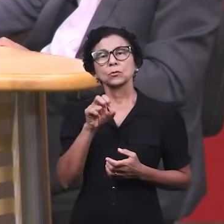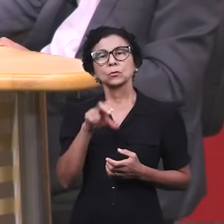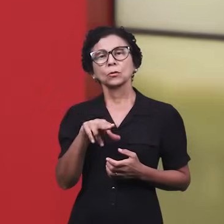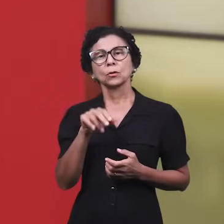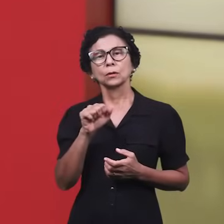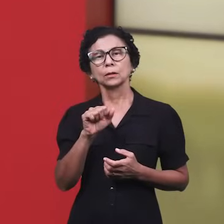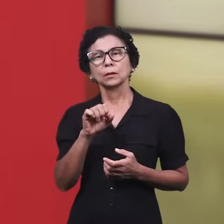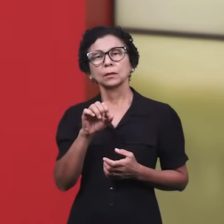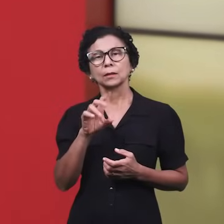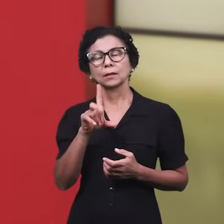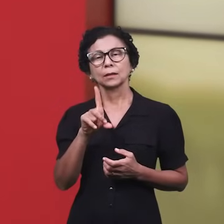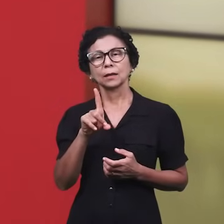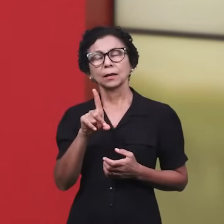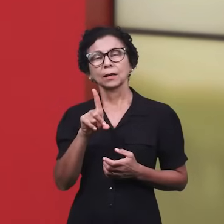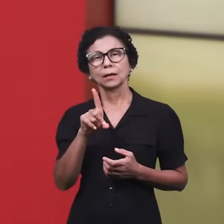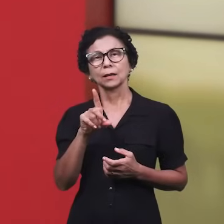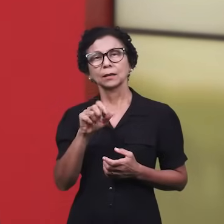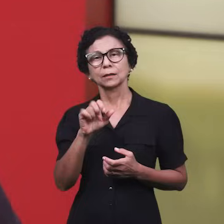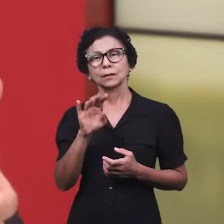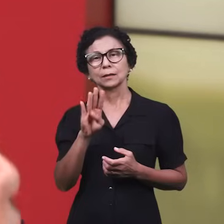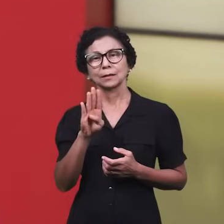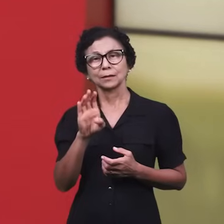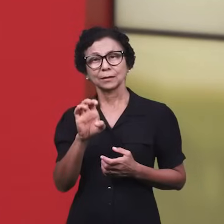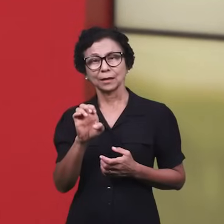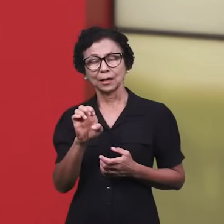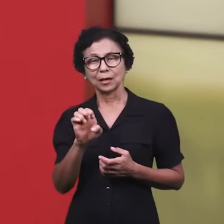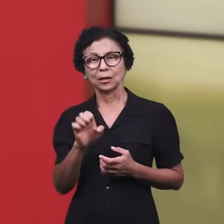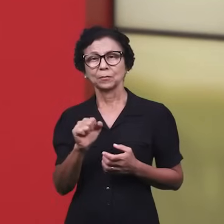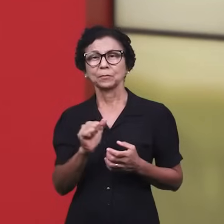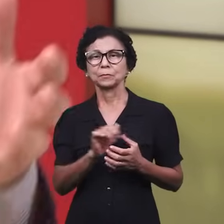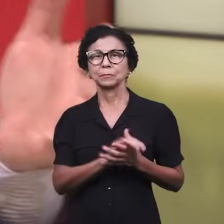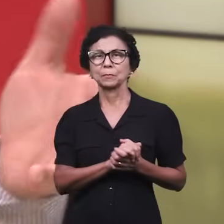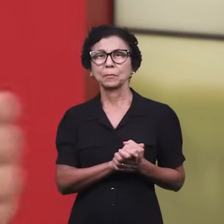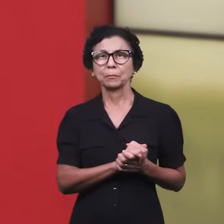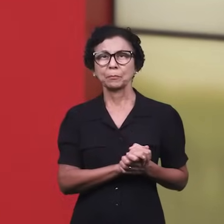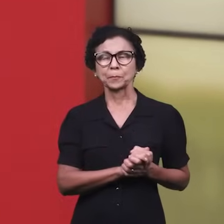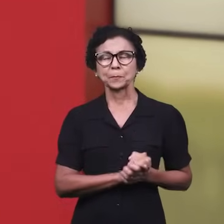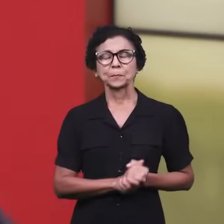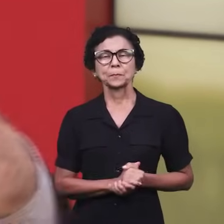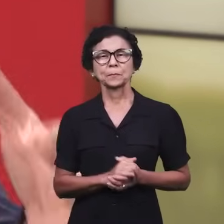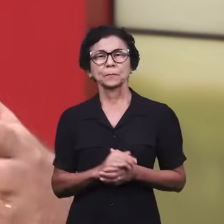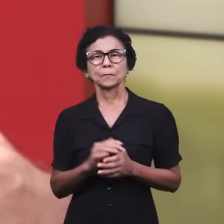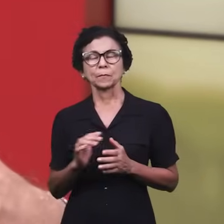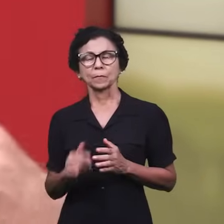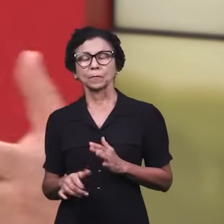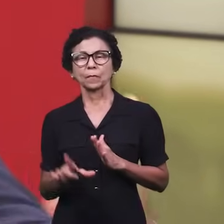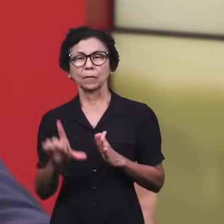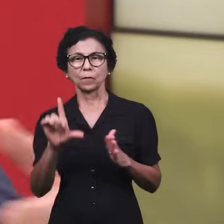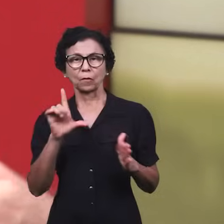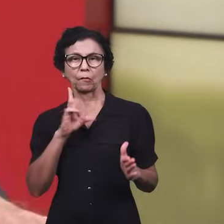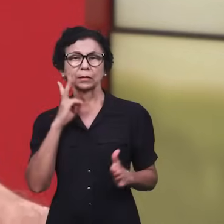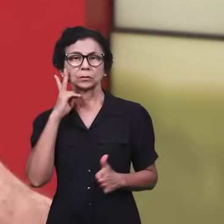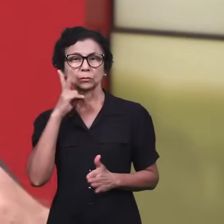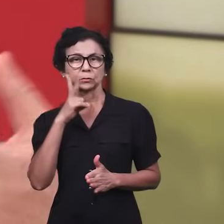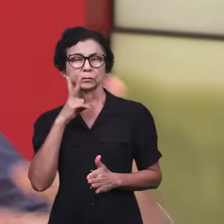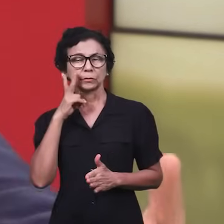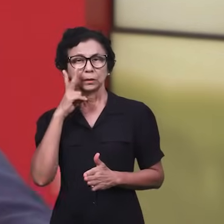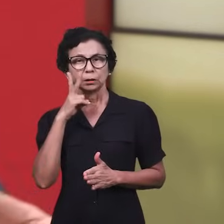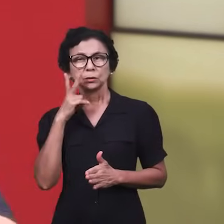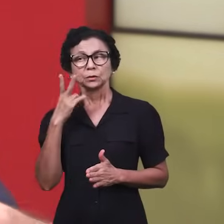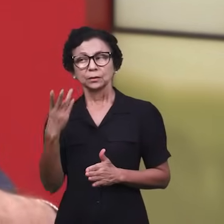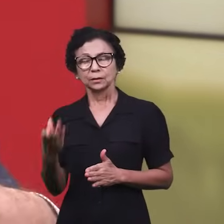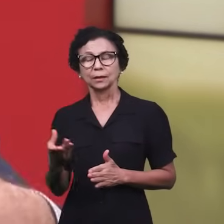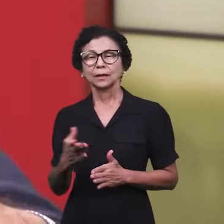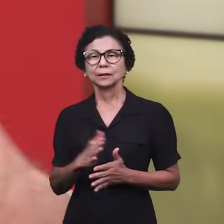resposta deles diante do vinho que foi colocado ali e Marcelo já colocou aí a como que foi colocado Quem